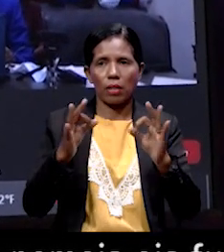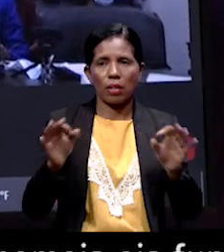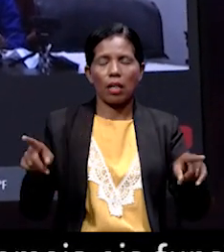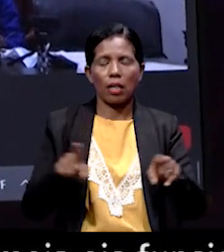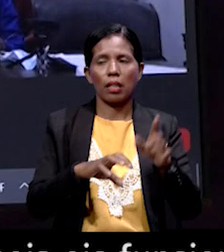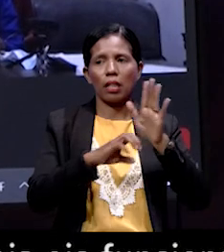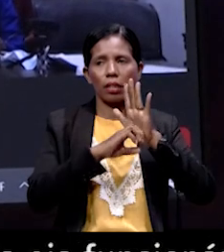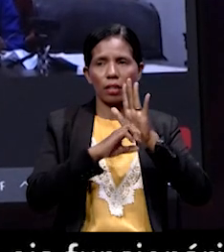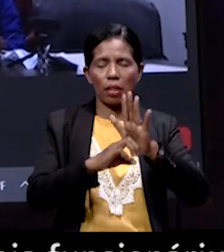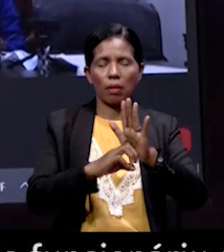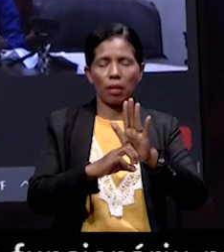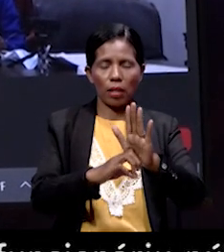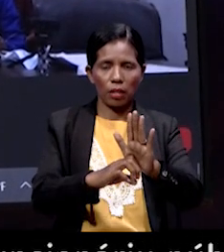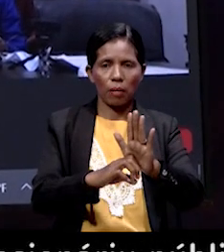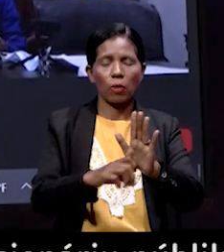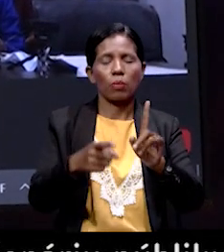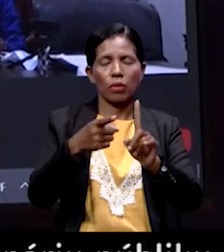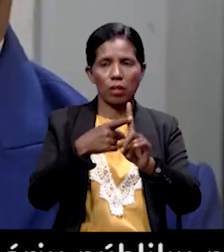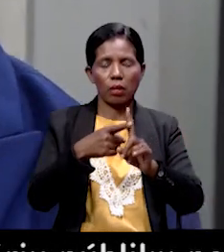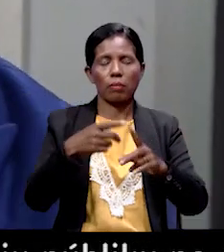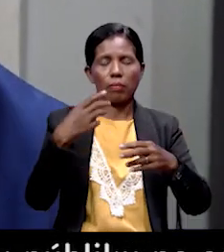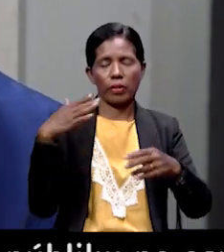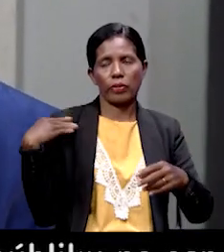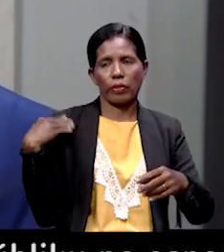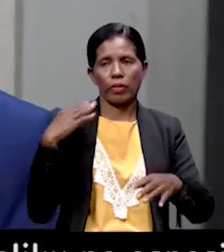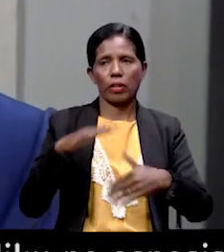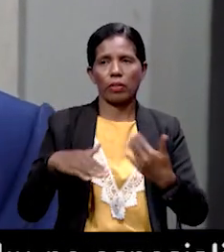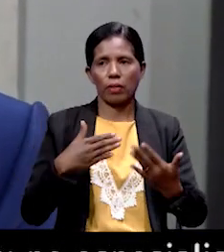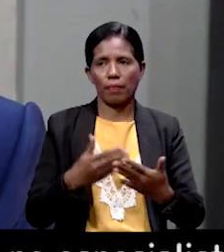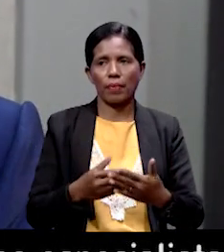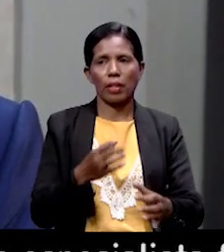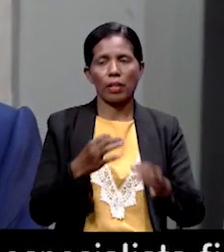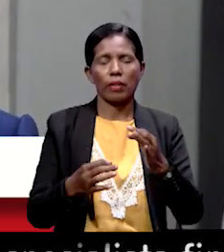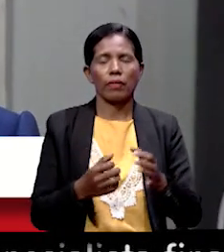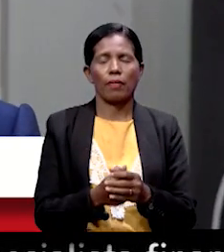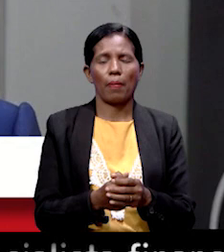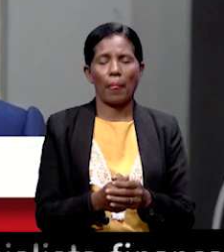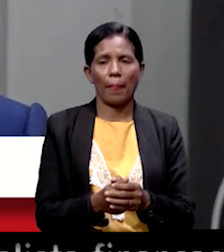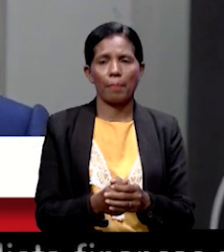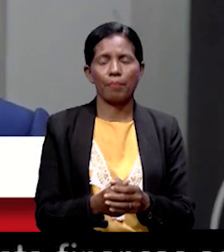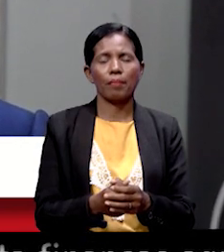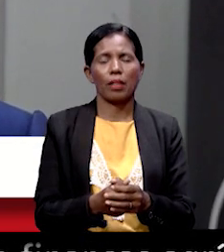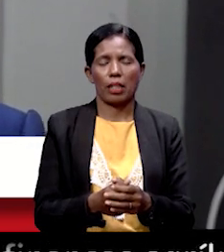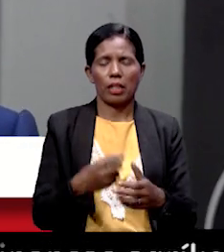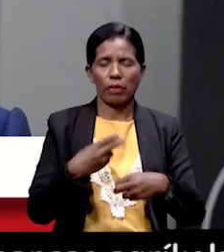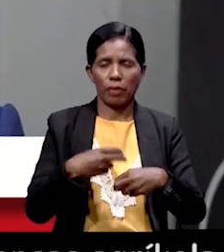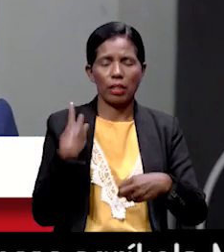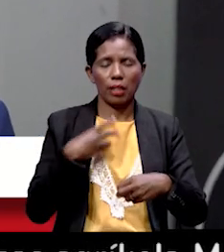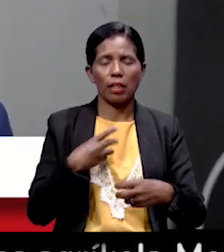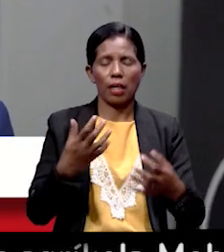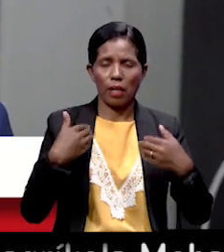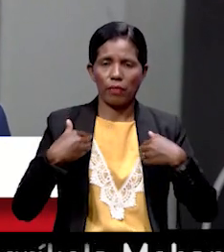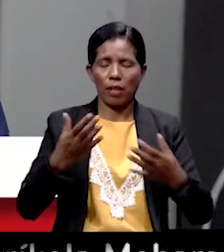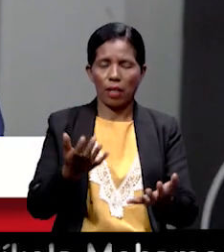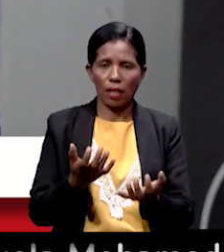exemplo positivo ba foinsa sira. Mas ke difícil, mas be kondu ita iha vontade. Ita ia paciência, boa todo ba ita la